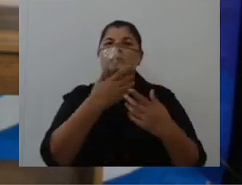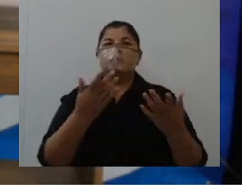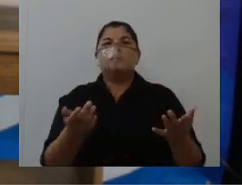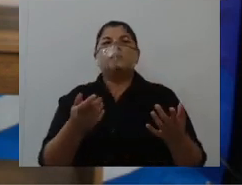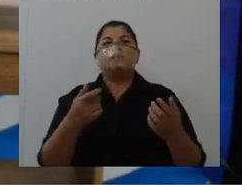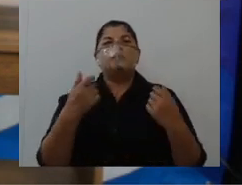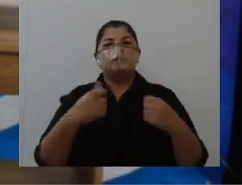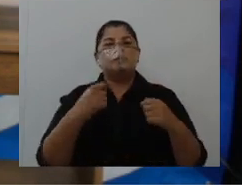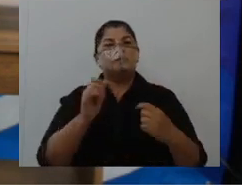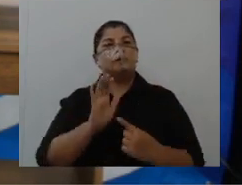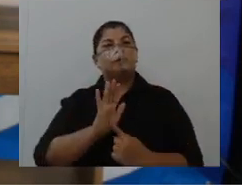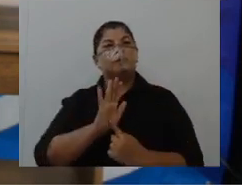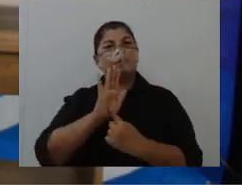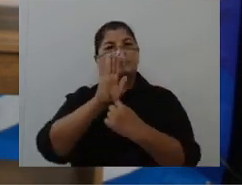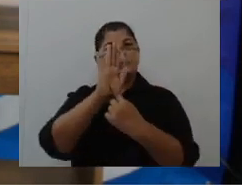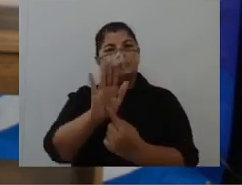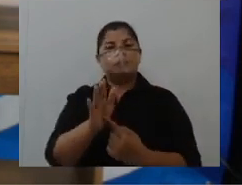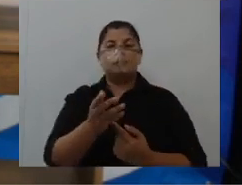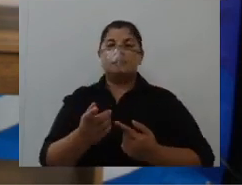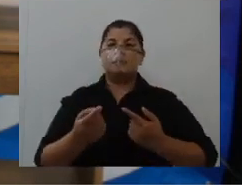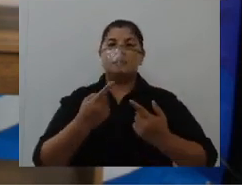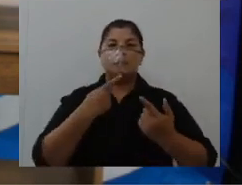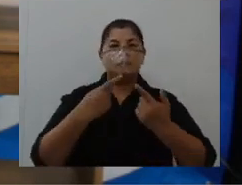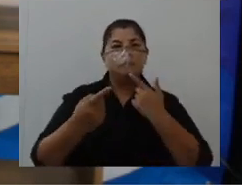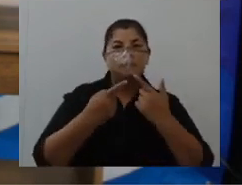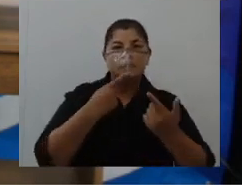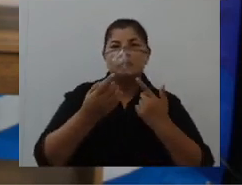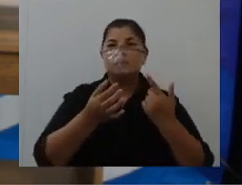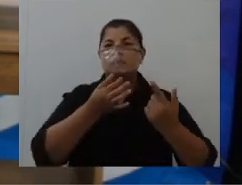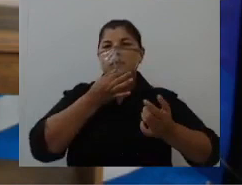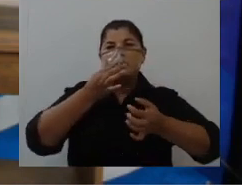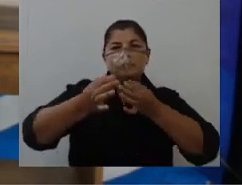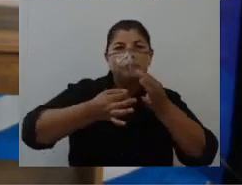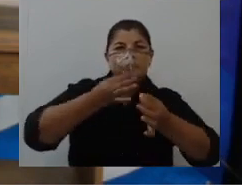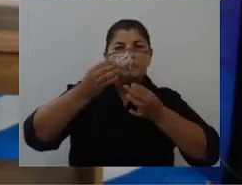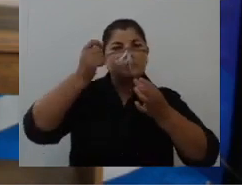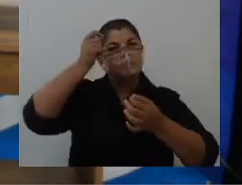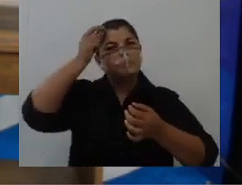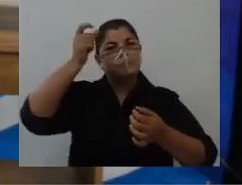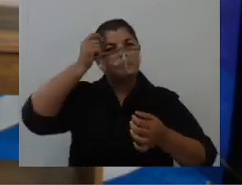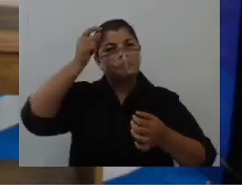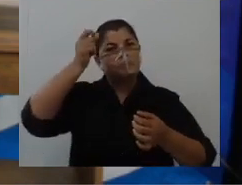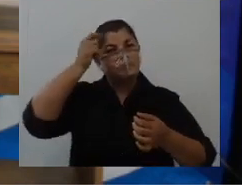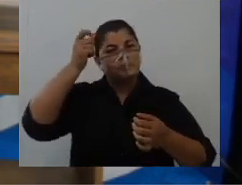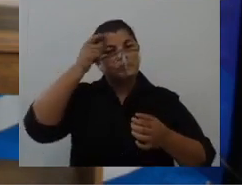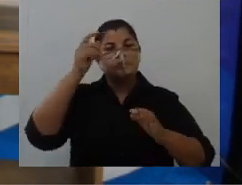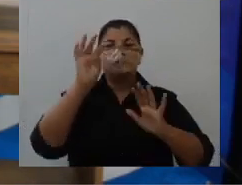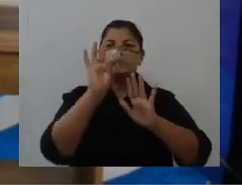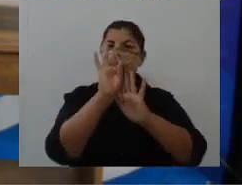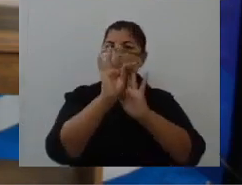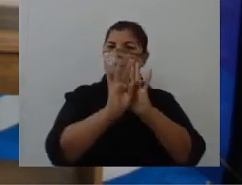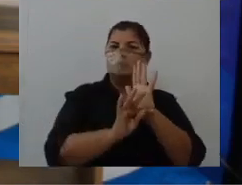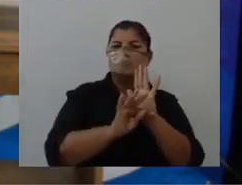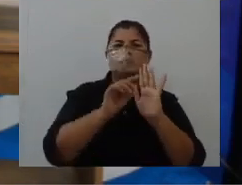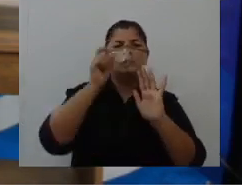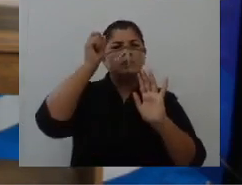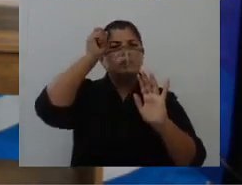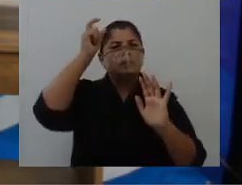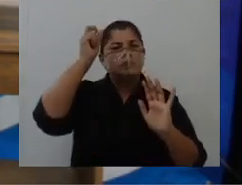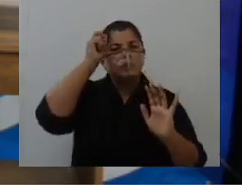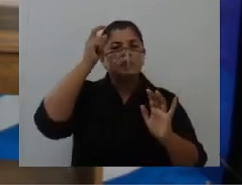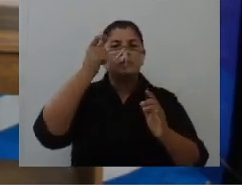fera apresente a sua argumentação, as suas ideias. Então, o bom texto argumentativo é aquele que de